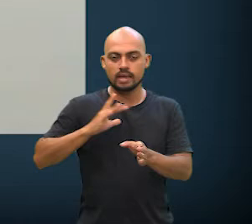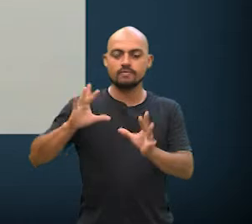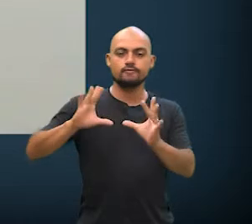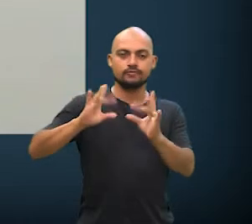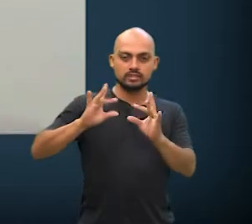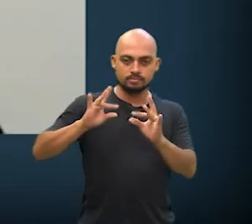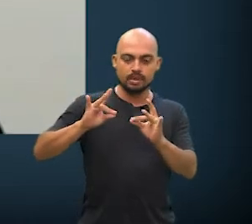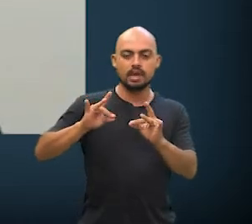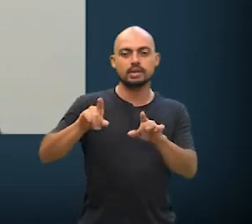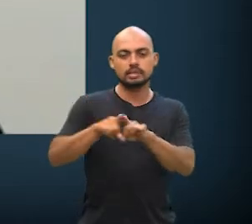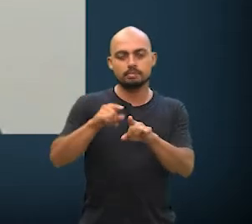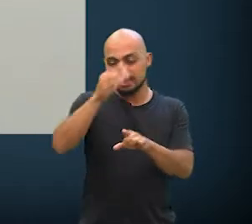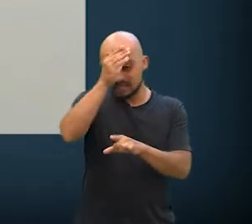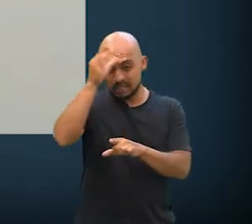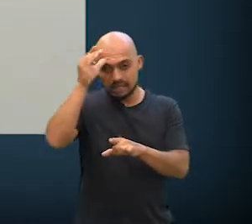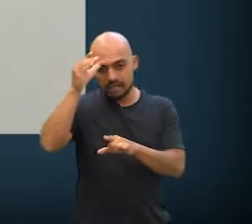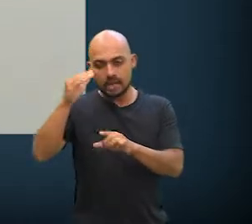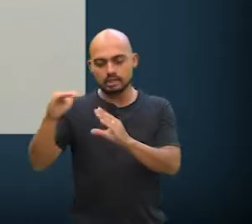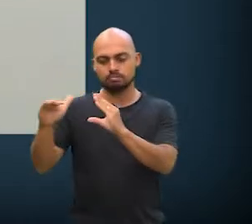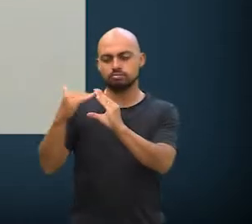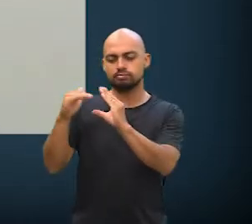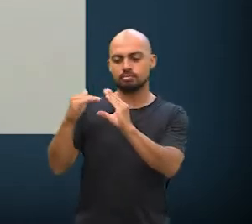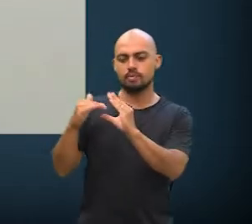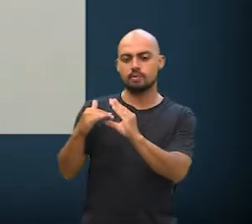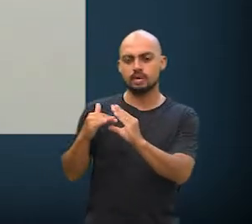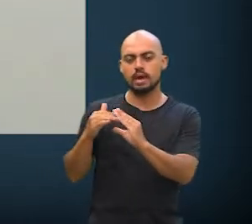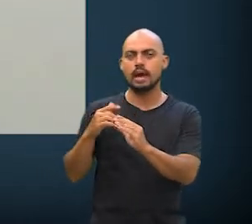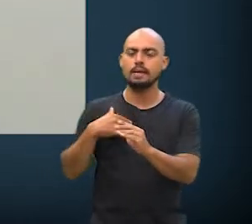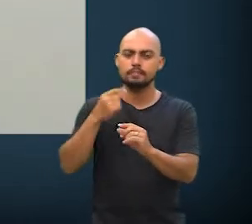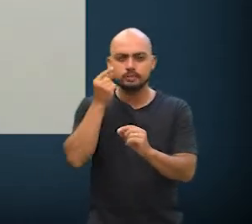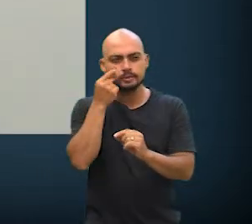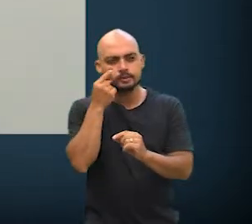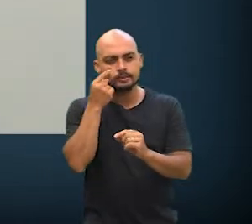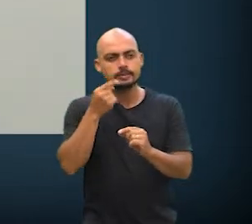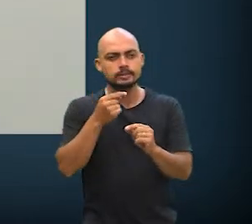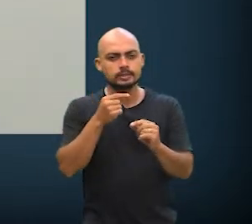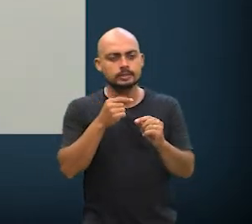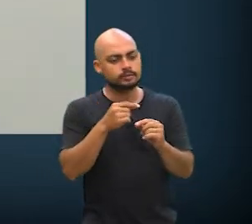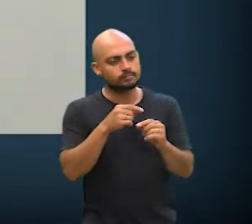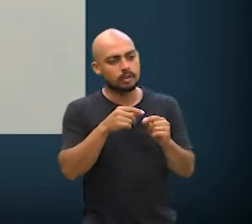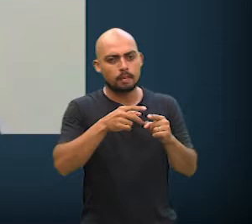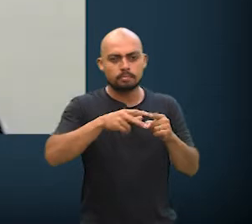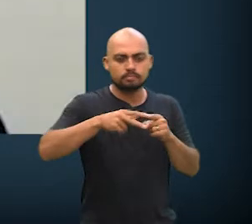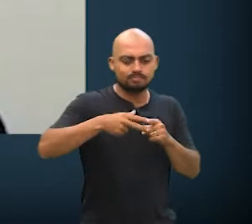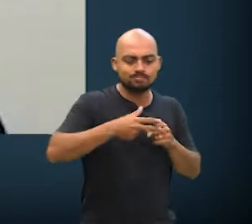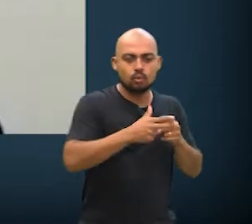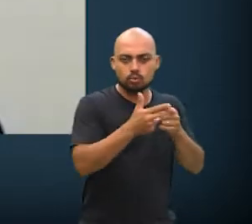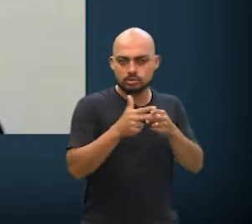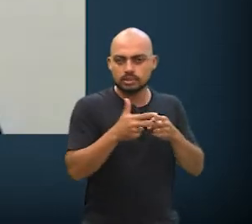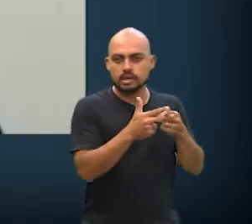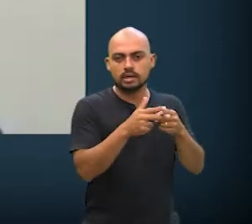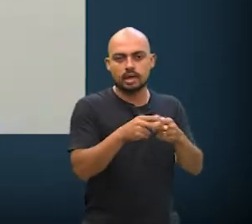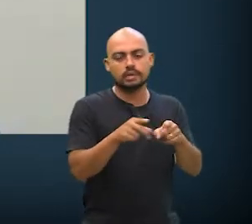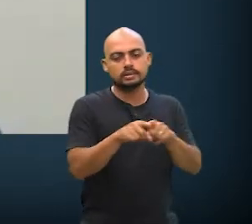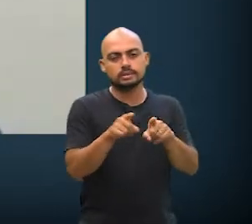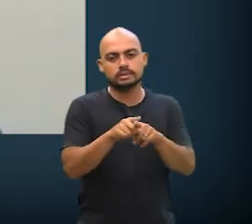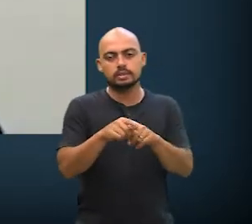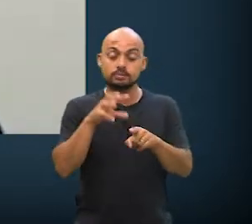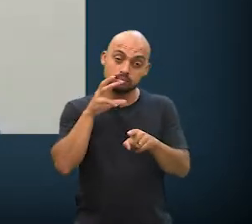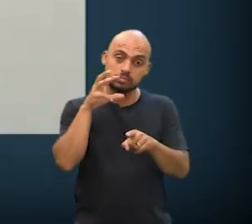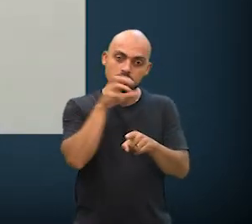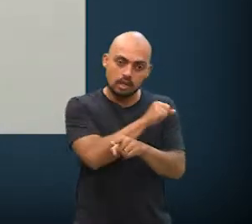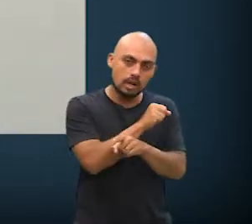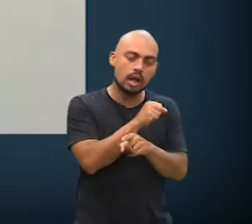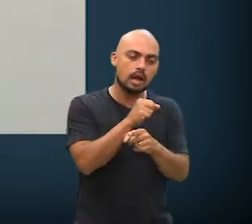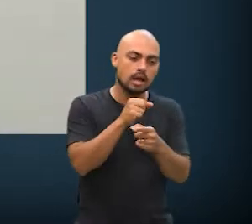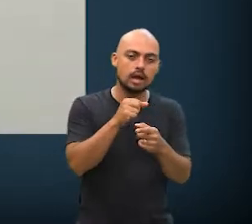muitos insights de clientes, a gente viu que a gente precisava aprimorar algumas questões, a gente precisava automatizar alguns processos, a gente foi trabalhando